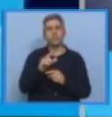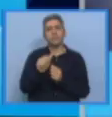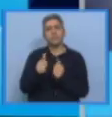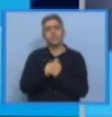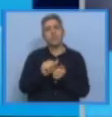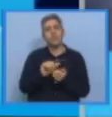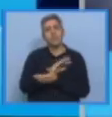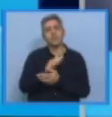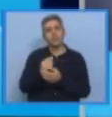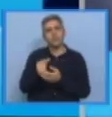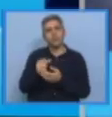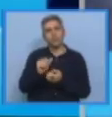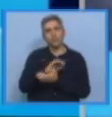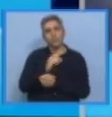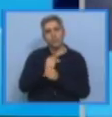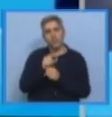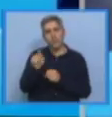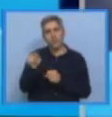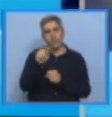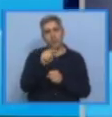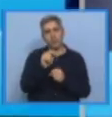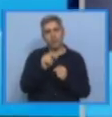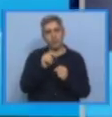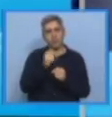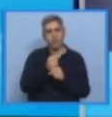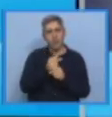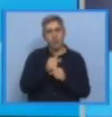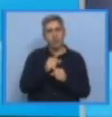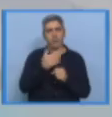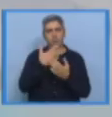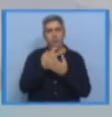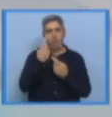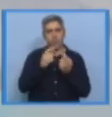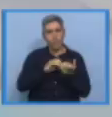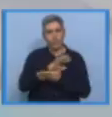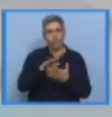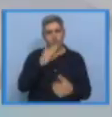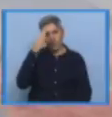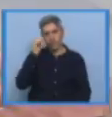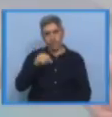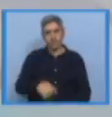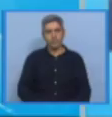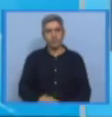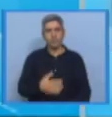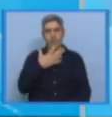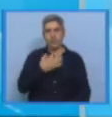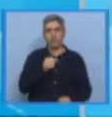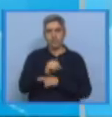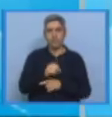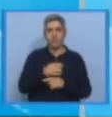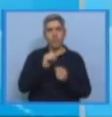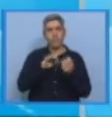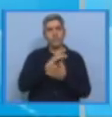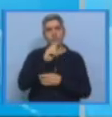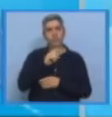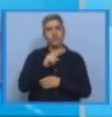imprensa. Normalmente são jornalistas que trabalham nesses âmbitos. Isso em geral é uma confusão? Eu acredito que sim. Por exemplo, mas a confusão pode